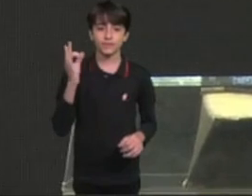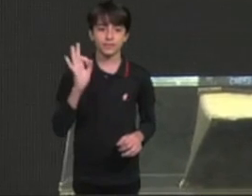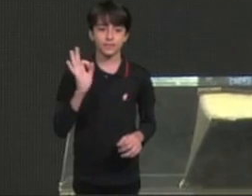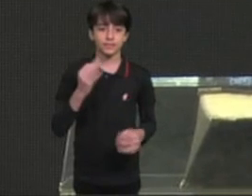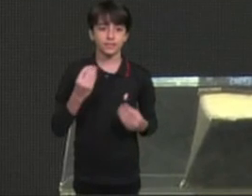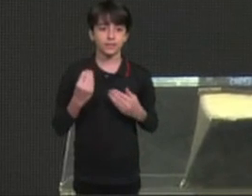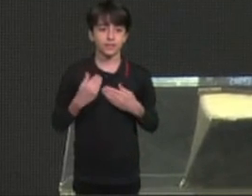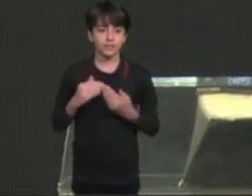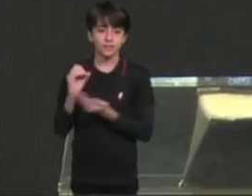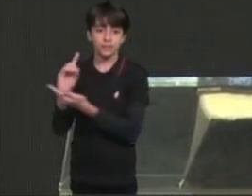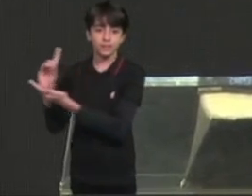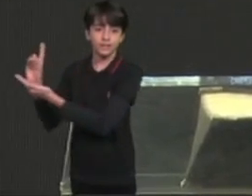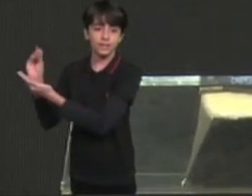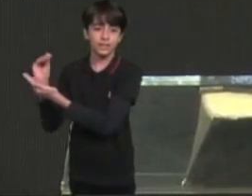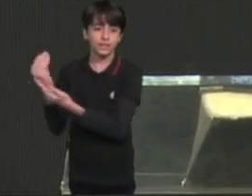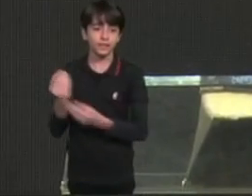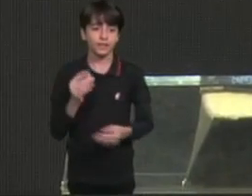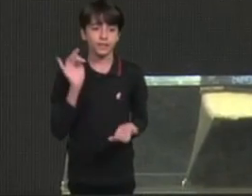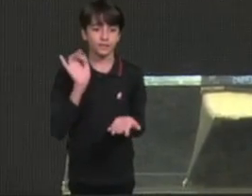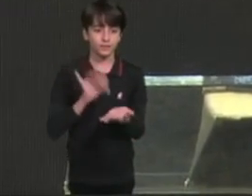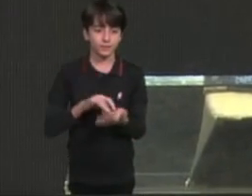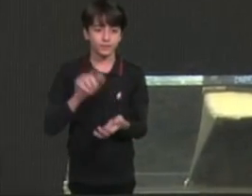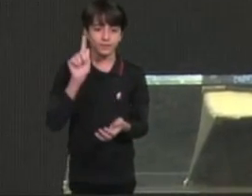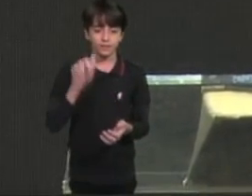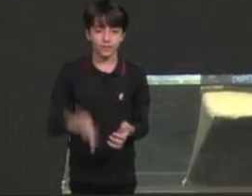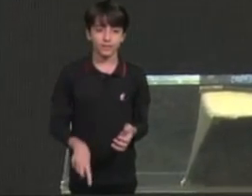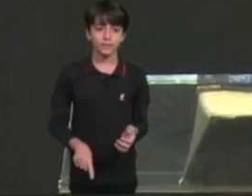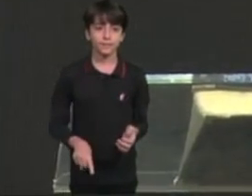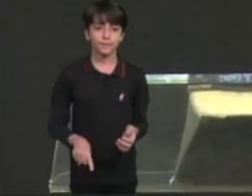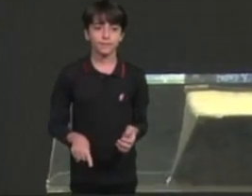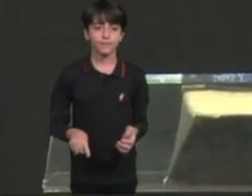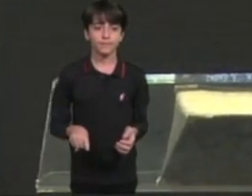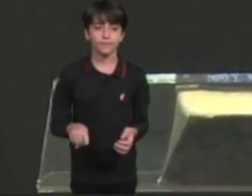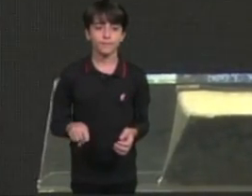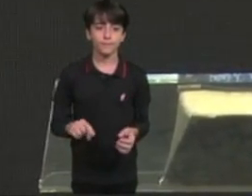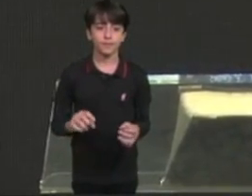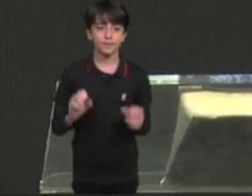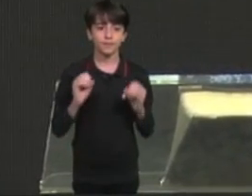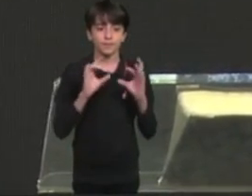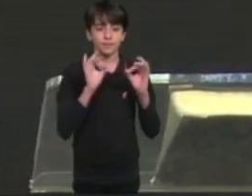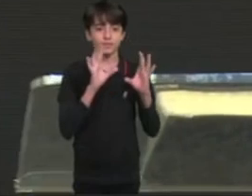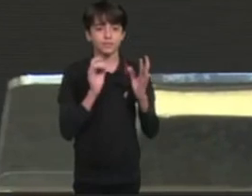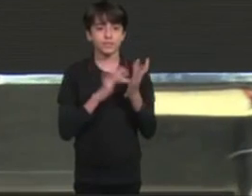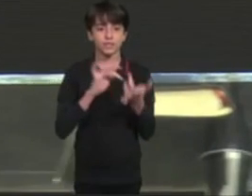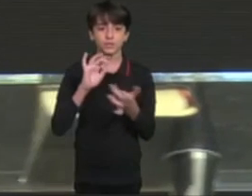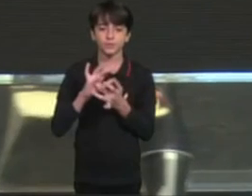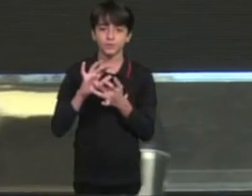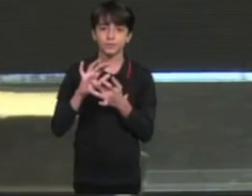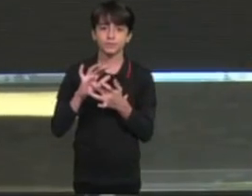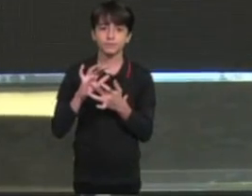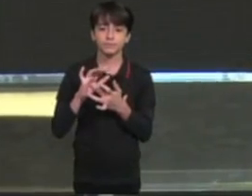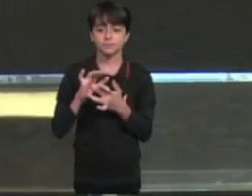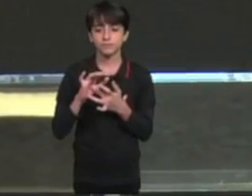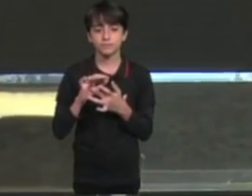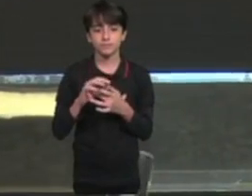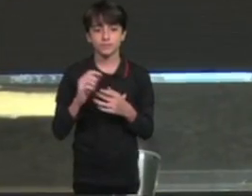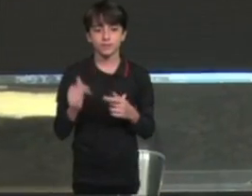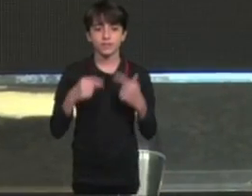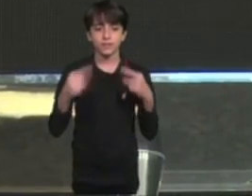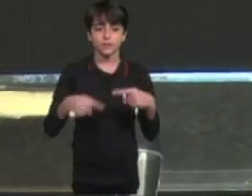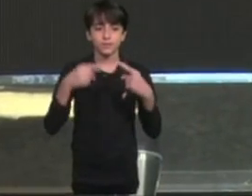real de fé Ah pode deixar Jesus e eu estou desafiando